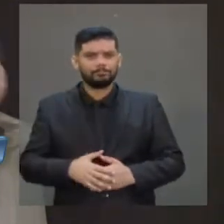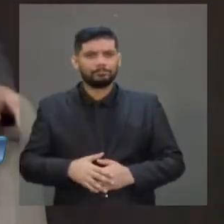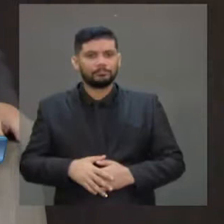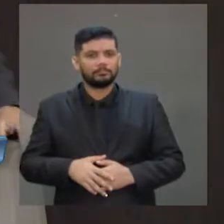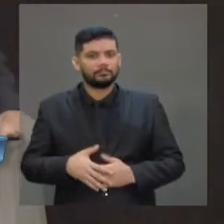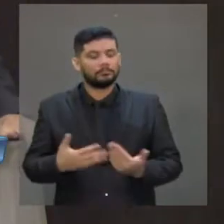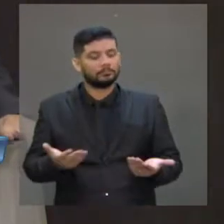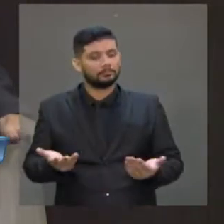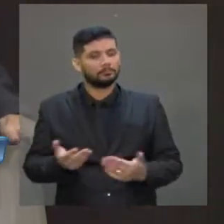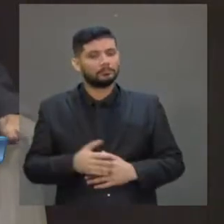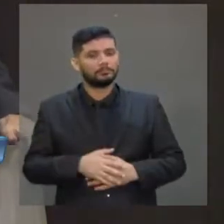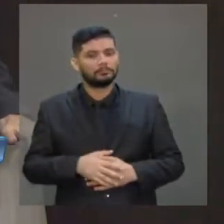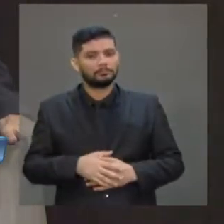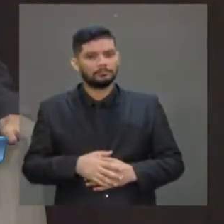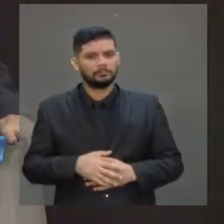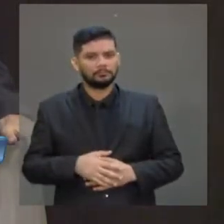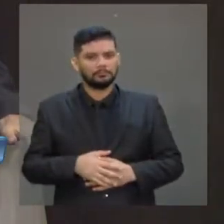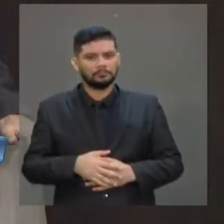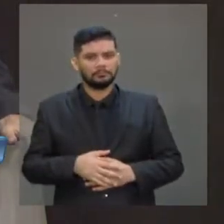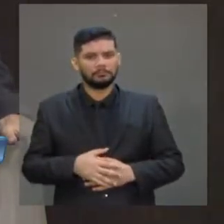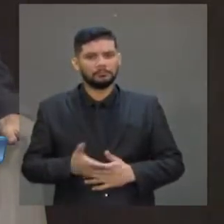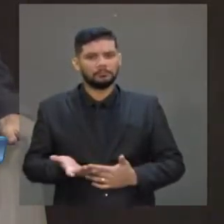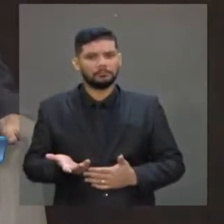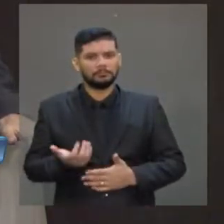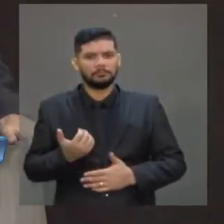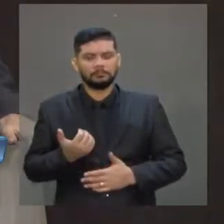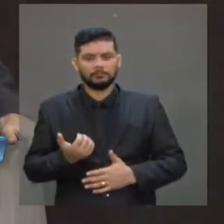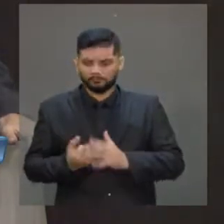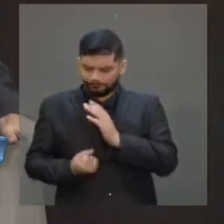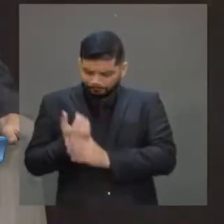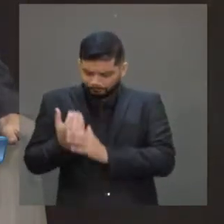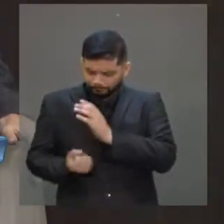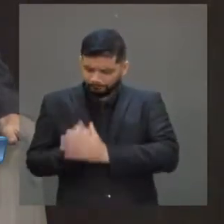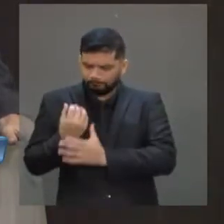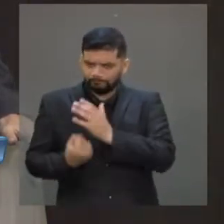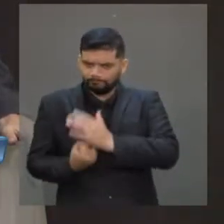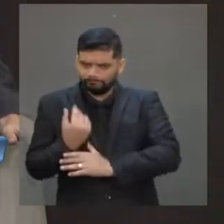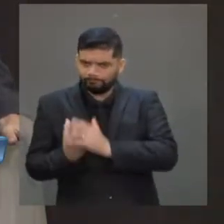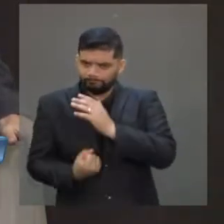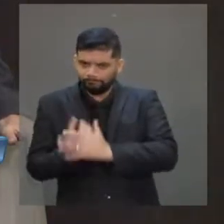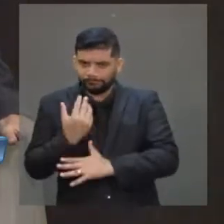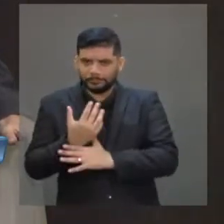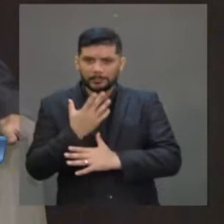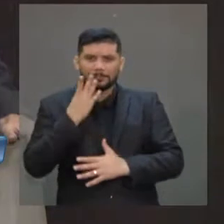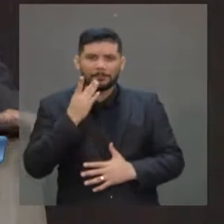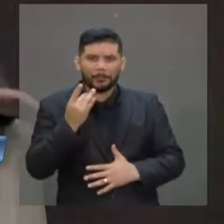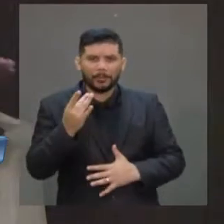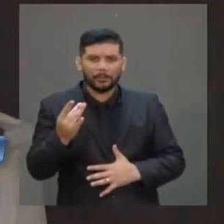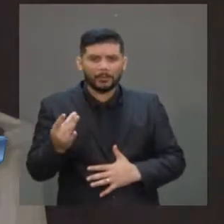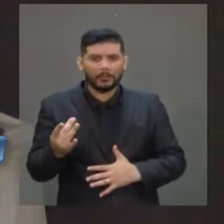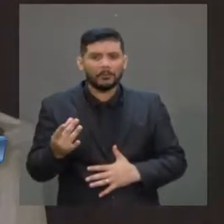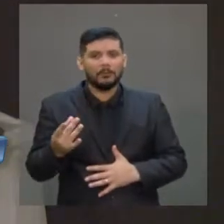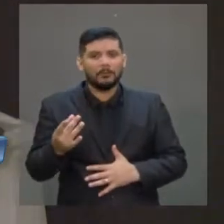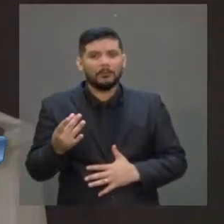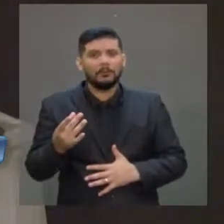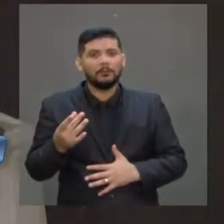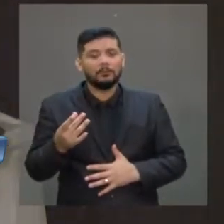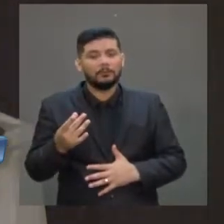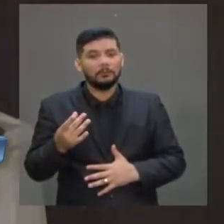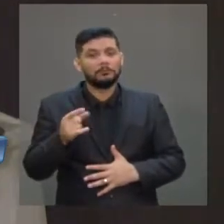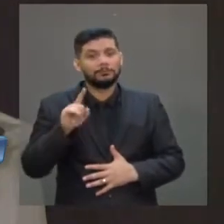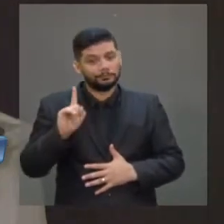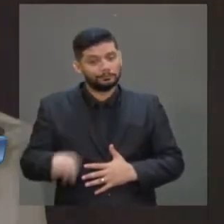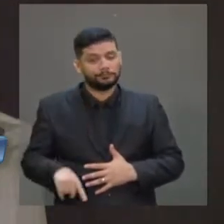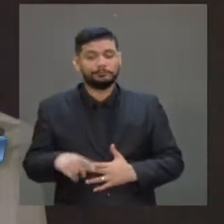queda na safra de mel em razão da ampliação do uso de neonicotinoides. É